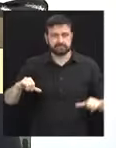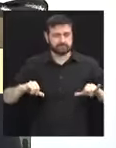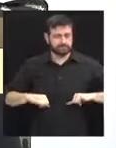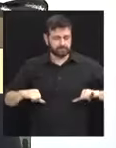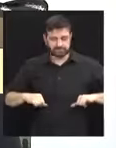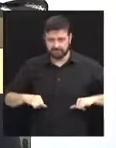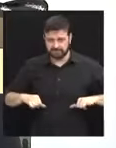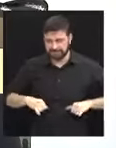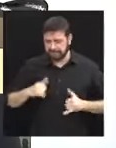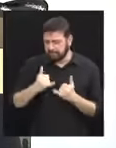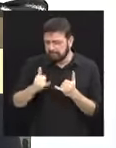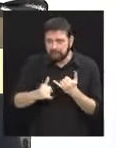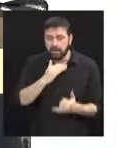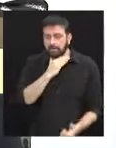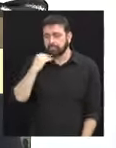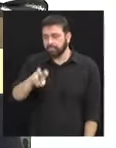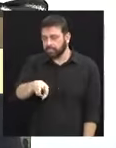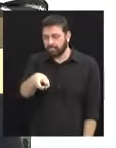deplorável, quase morte.